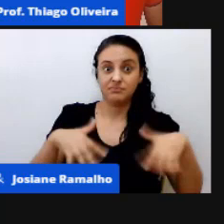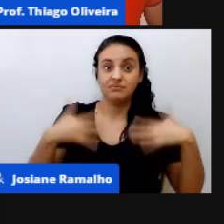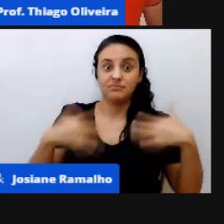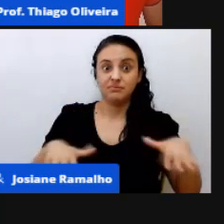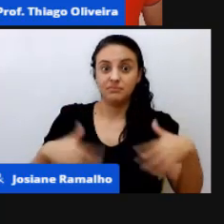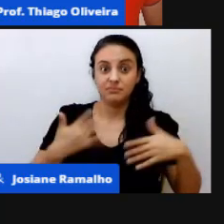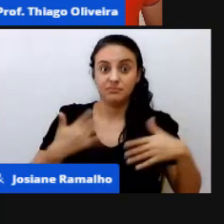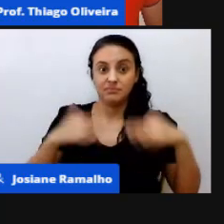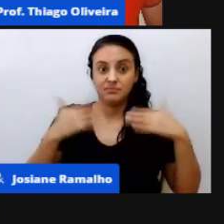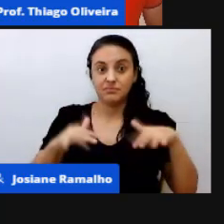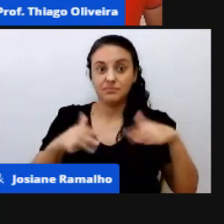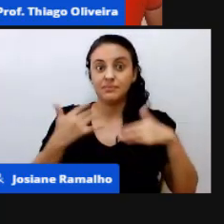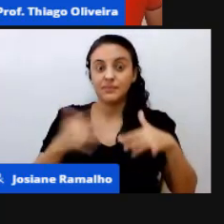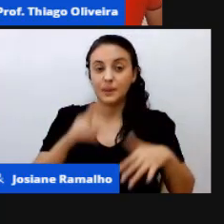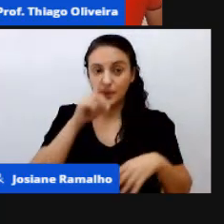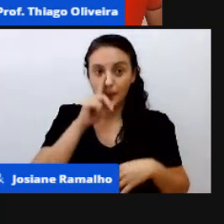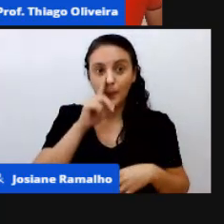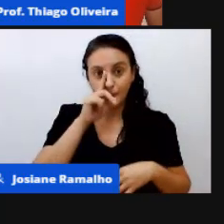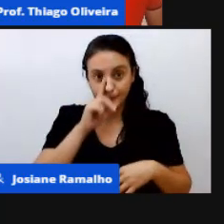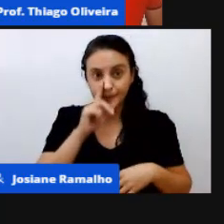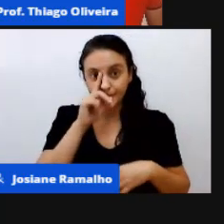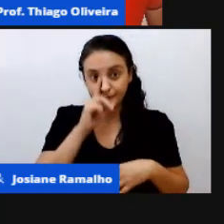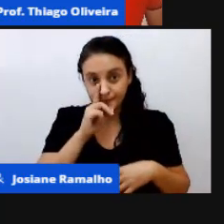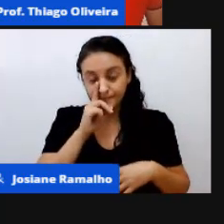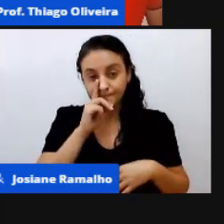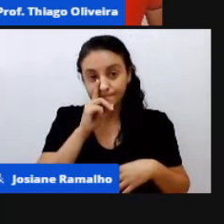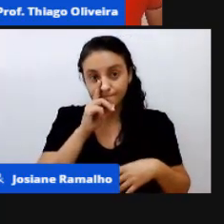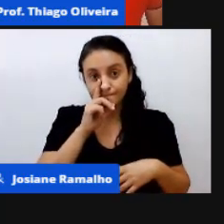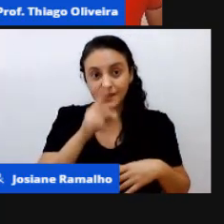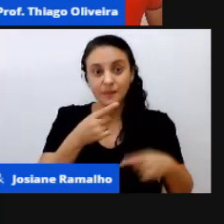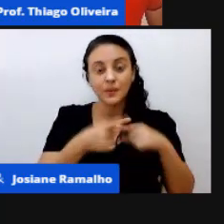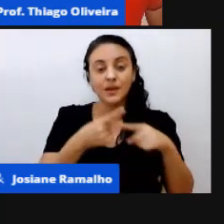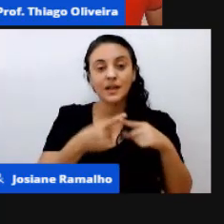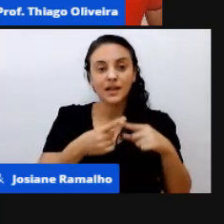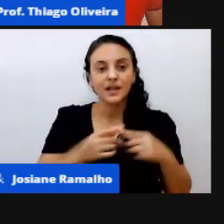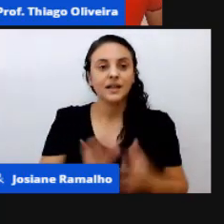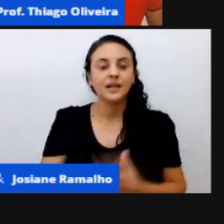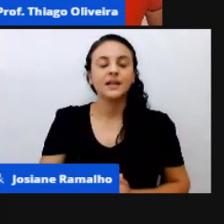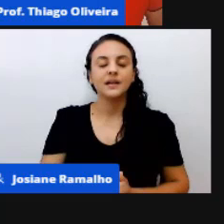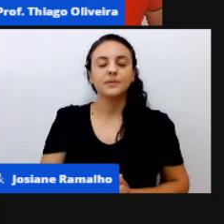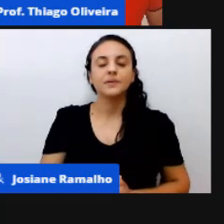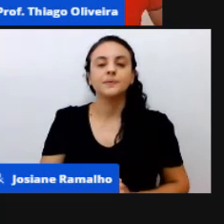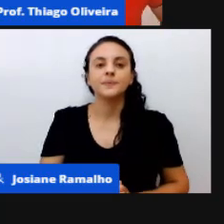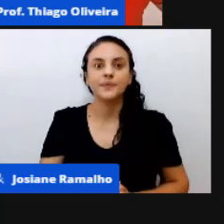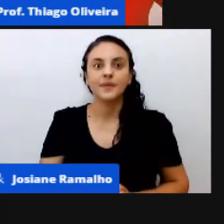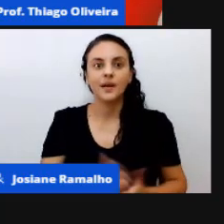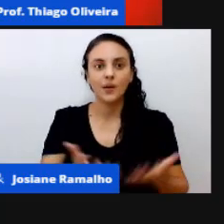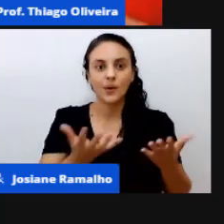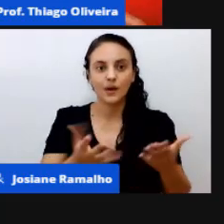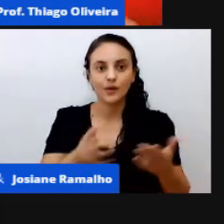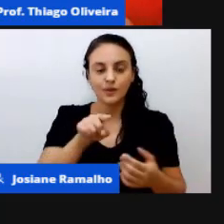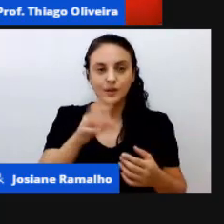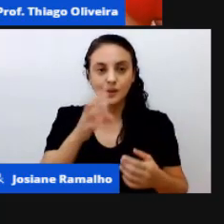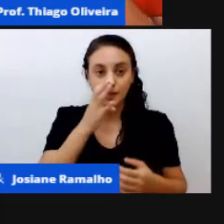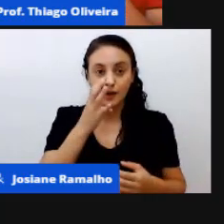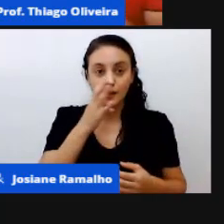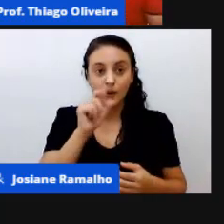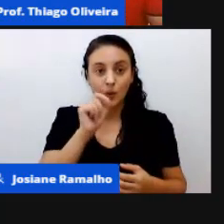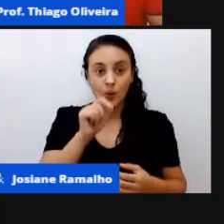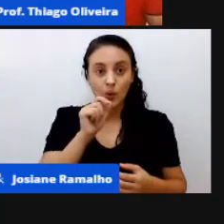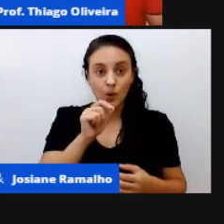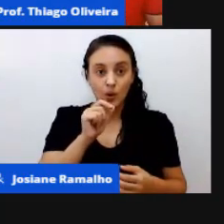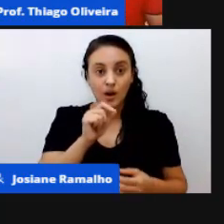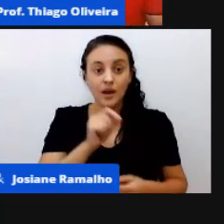suicídio pedagógico. Né? Porque o que eu estou tentando chamar a atenção de vocês? Que para o aluno virar